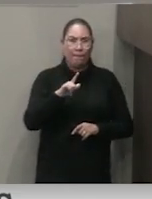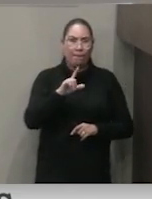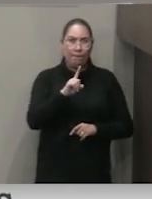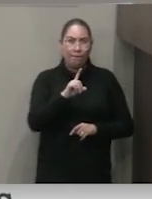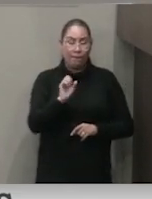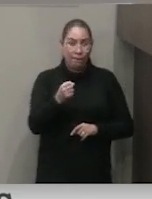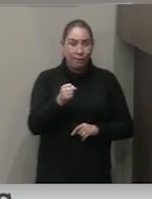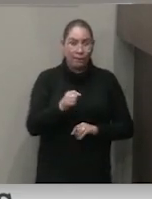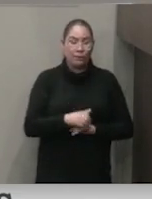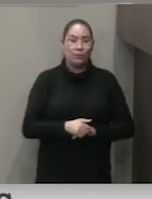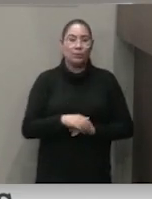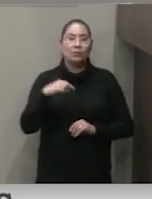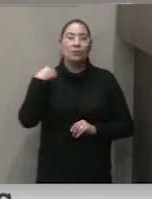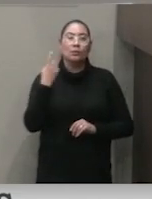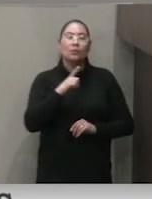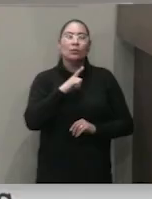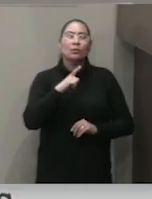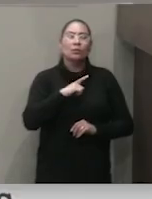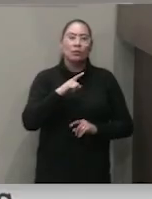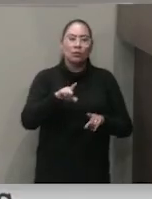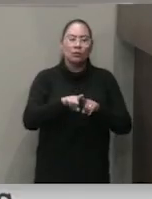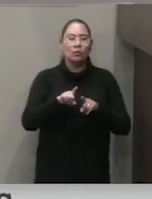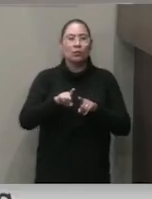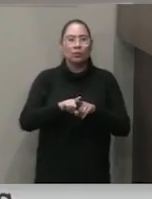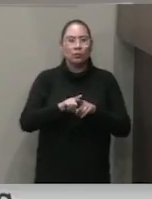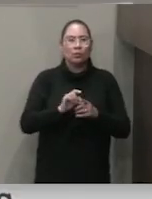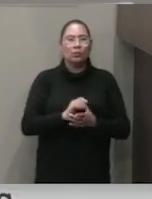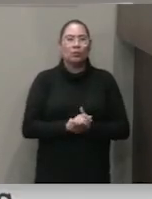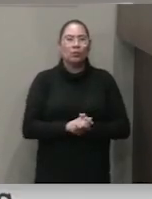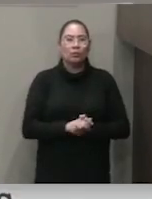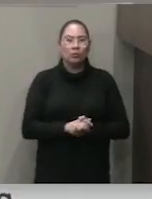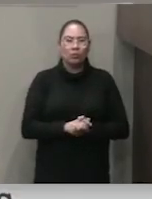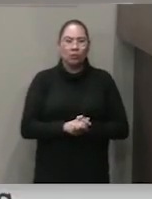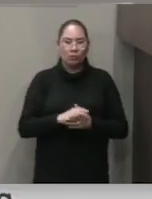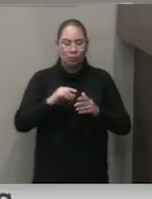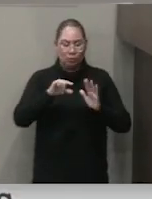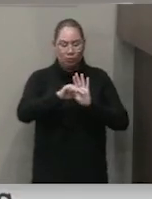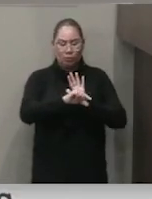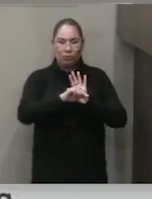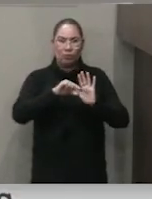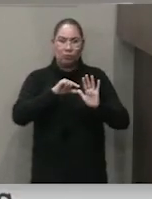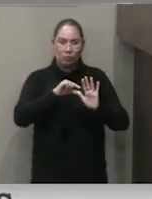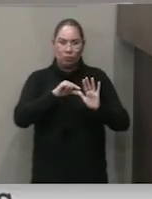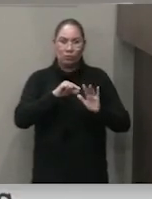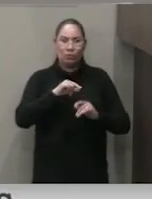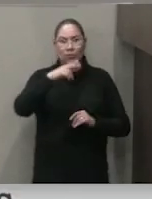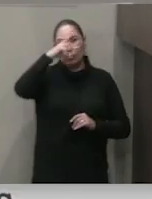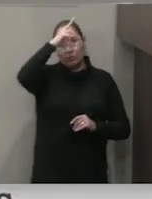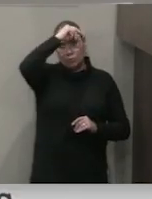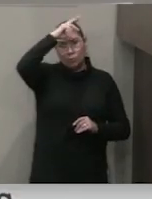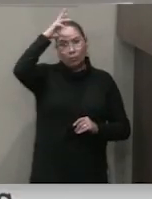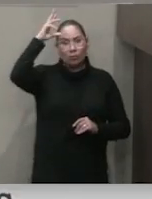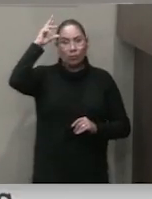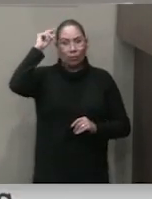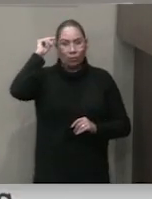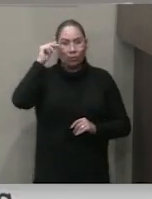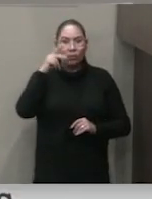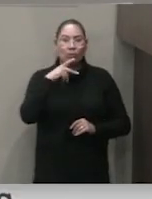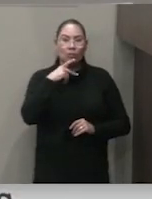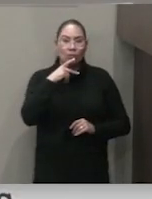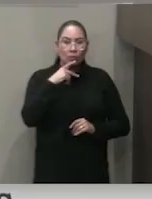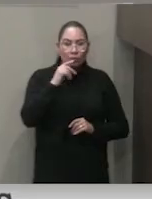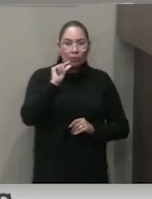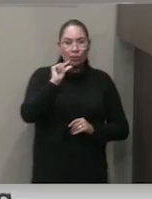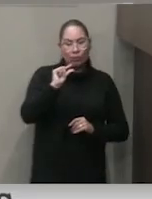2025, nós recebemos aí uma mensagem retificativa, onde o prefeito conserta um